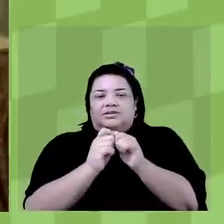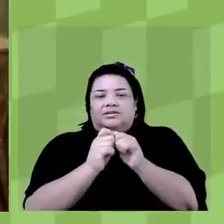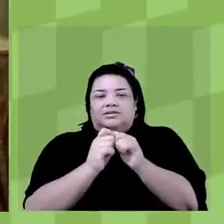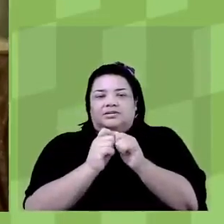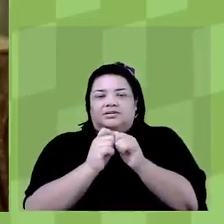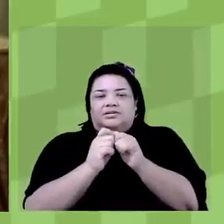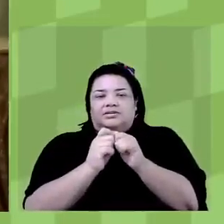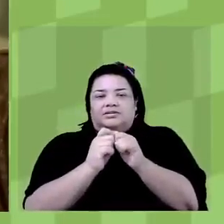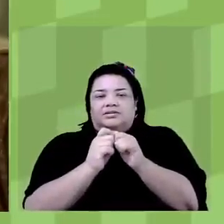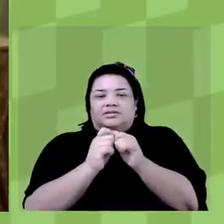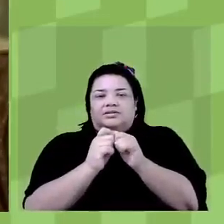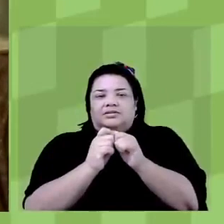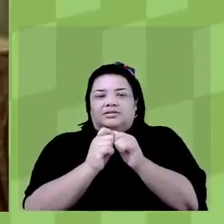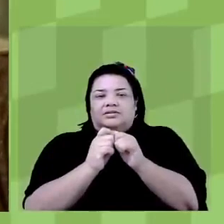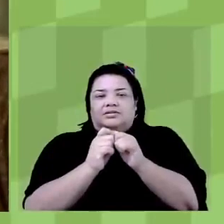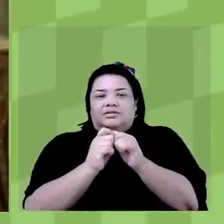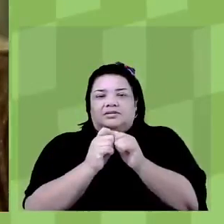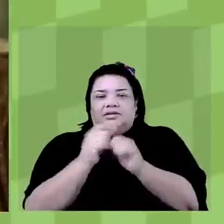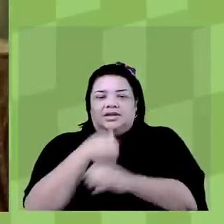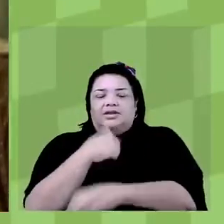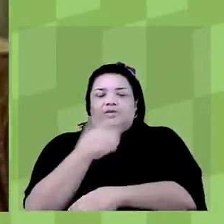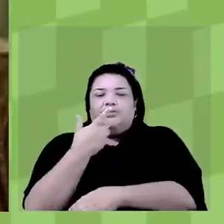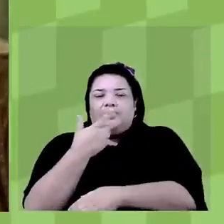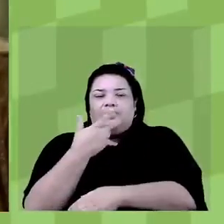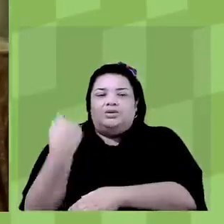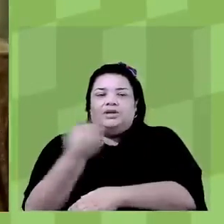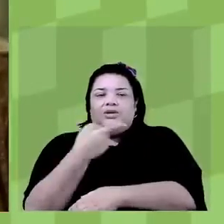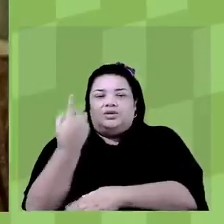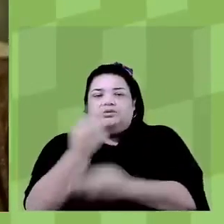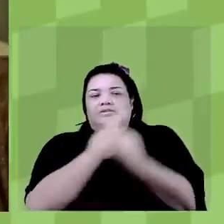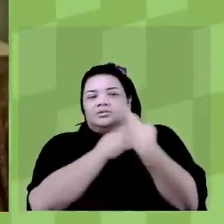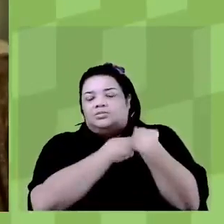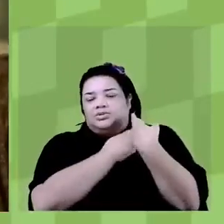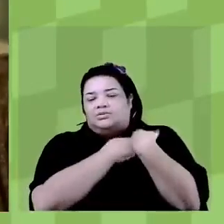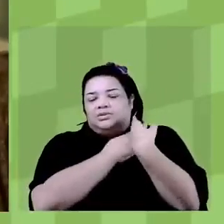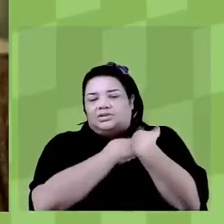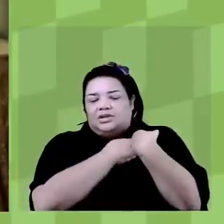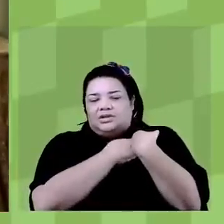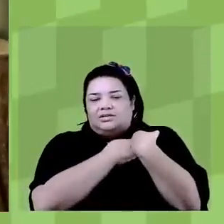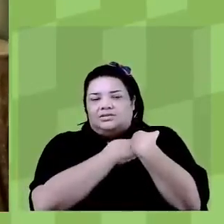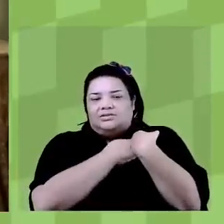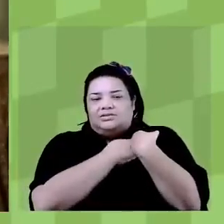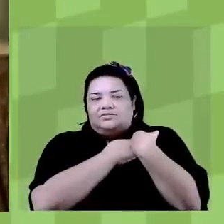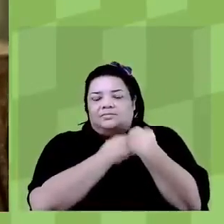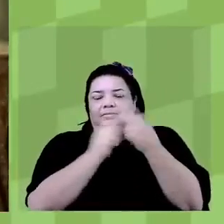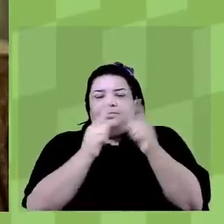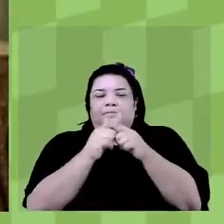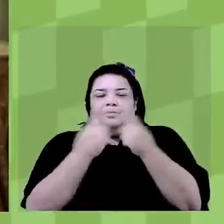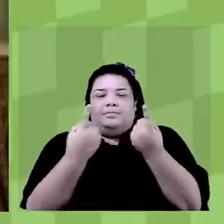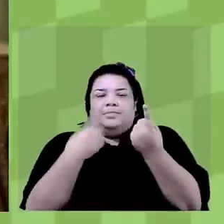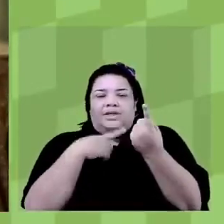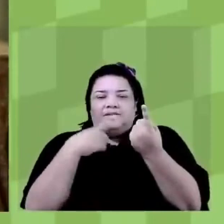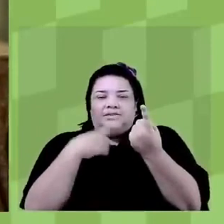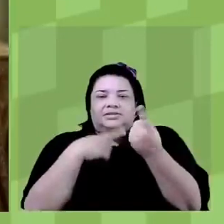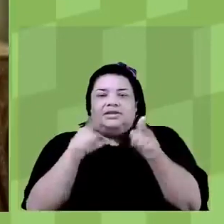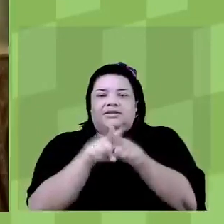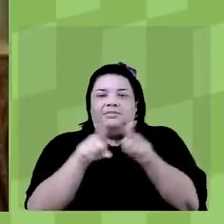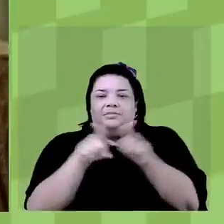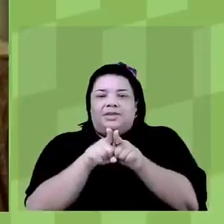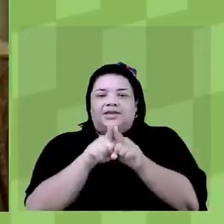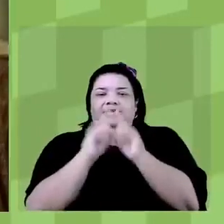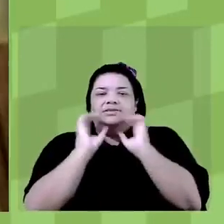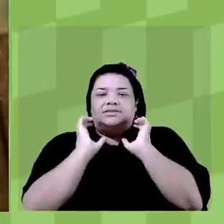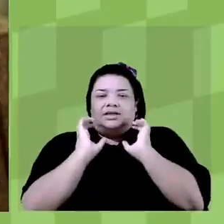Chamei a atenção para aquilo que é o nosso lado como profissionais, mas existe todo um lado de